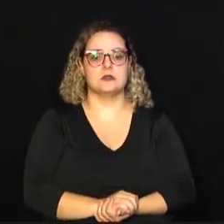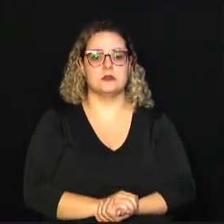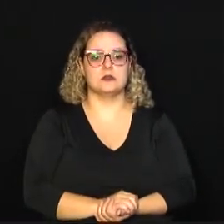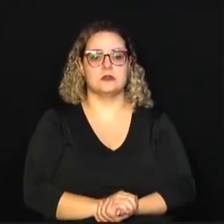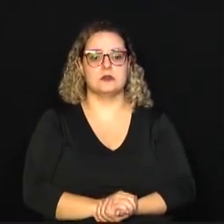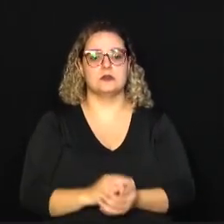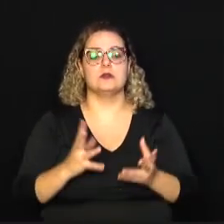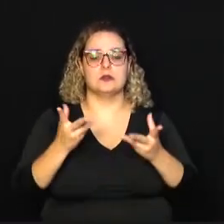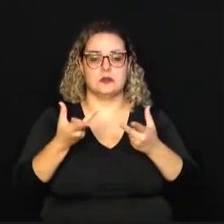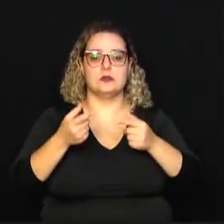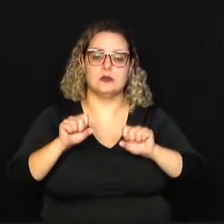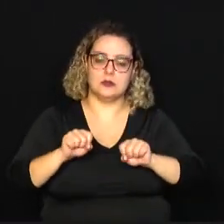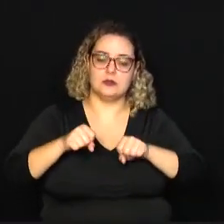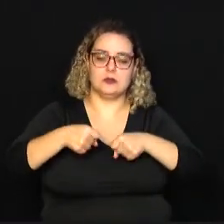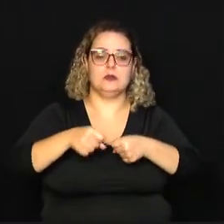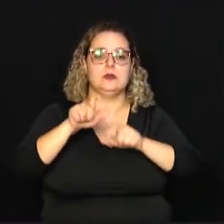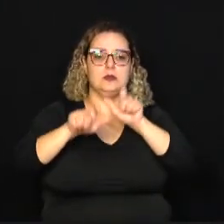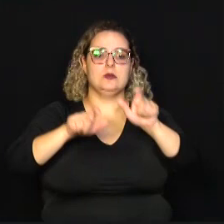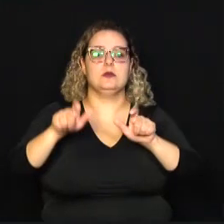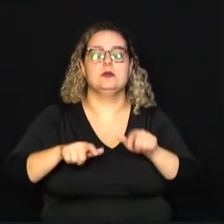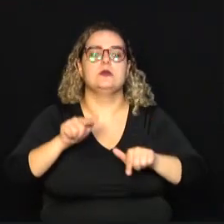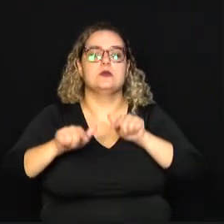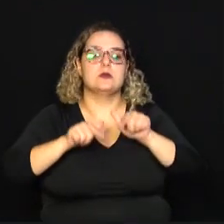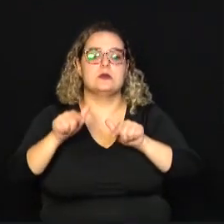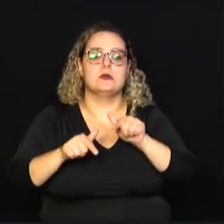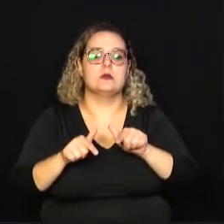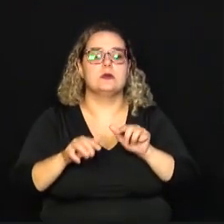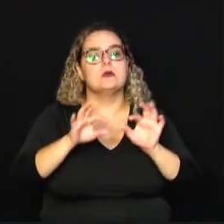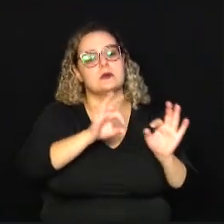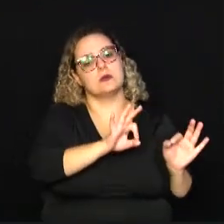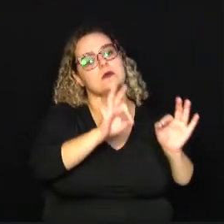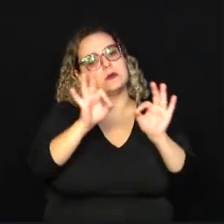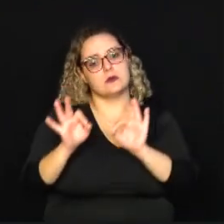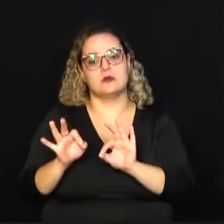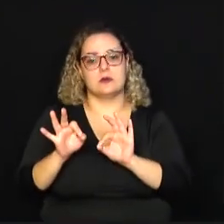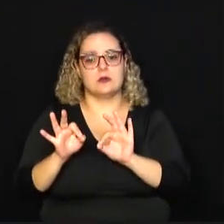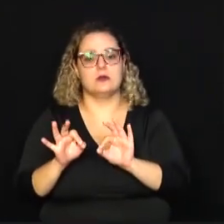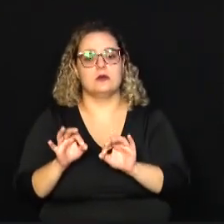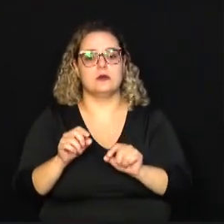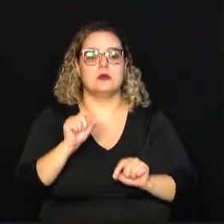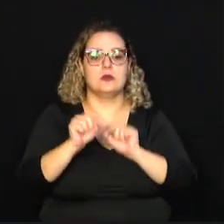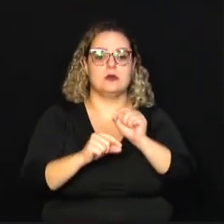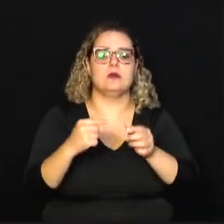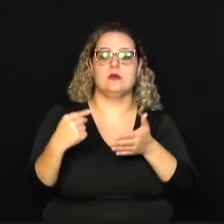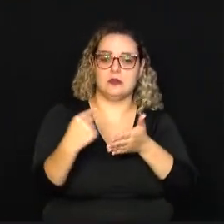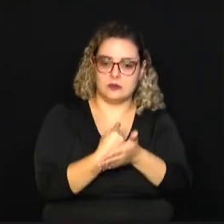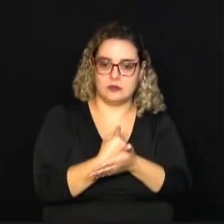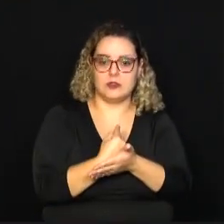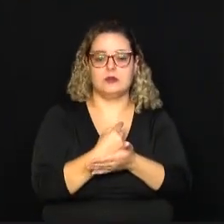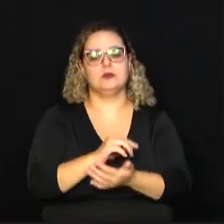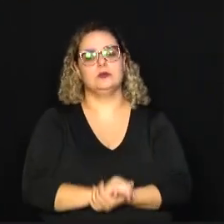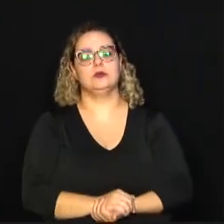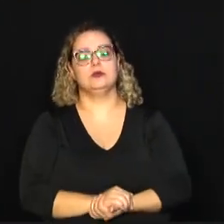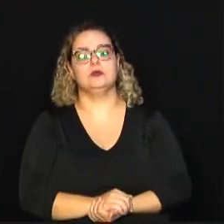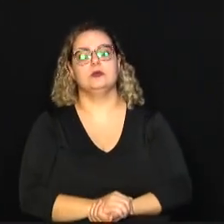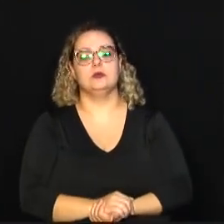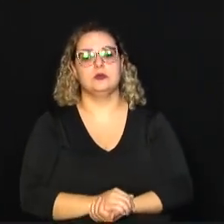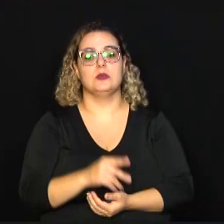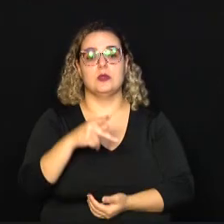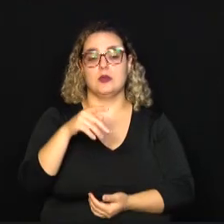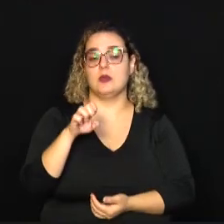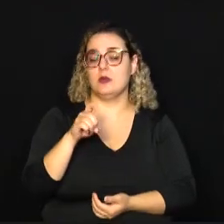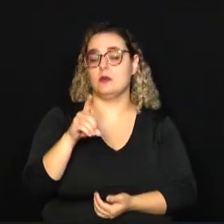todo esse empenho do nosso pessoal. Agradecer quem acompanhou até agora, quem fez perguntas, enfim. E aí, Pedro, a